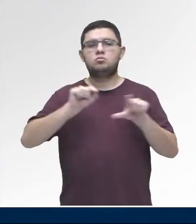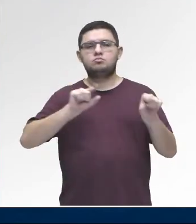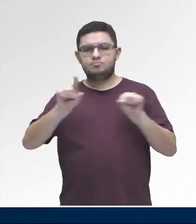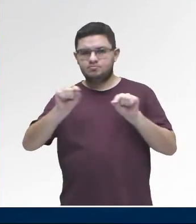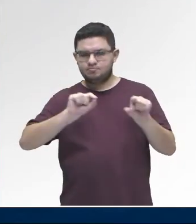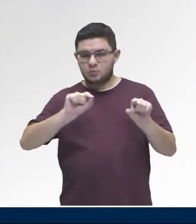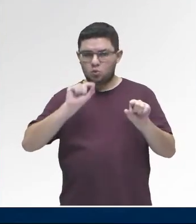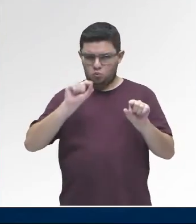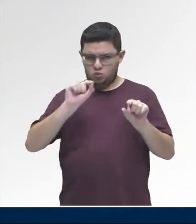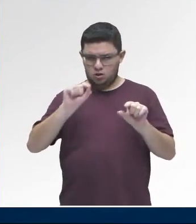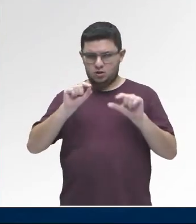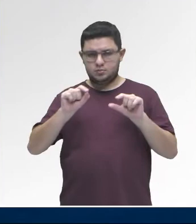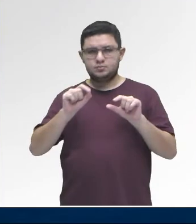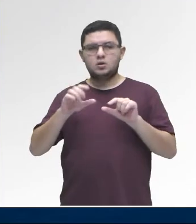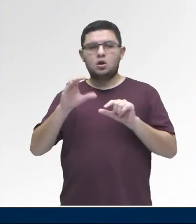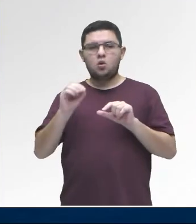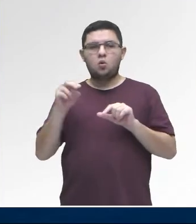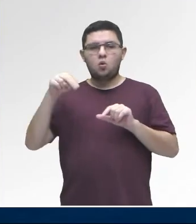concentrações